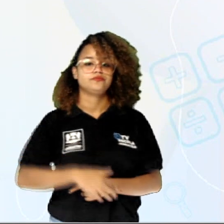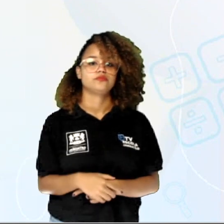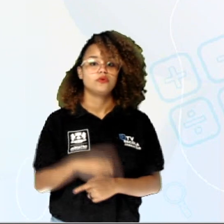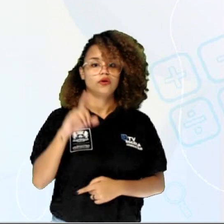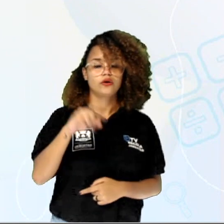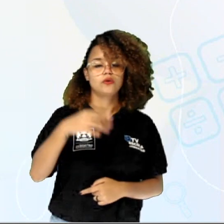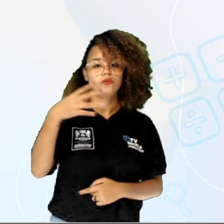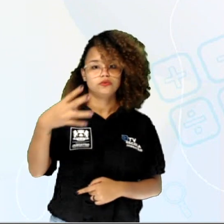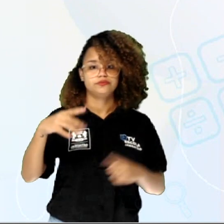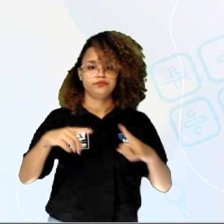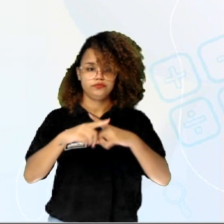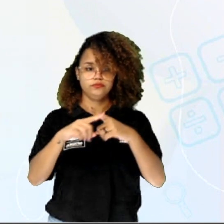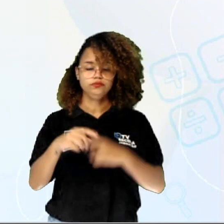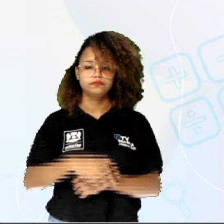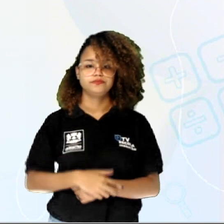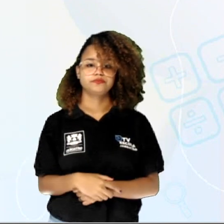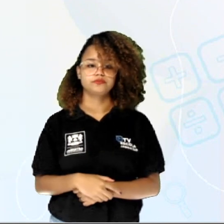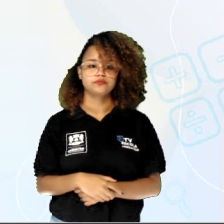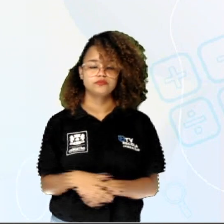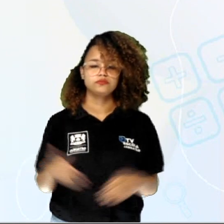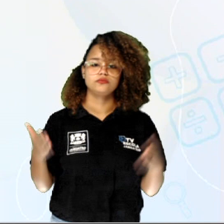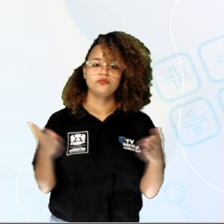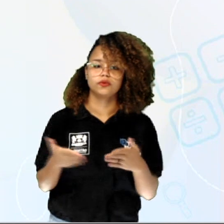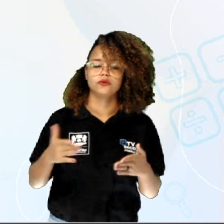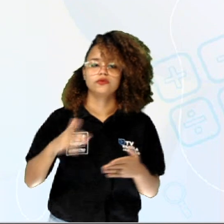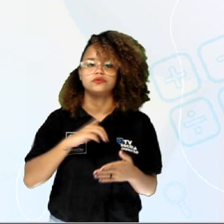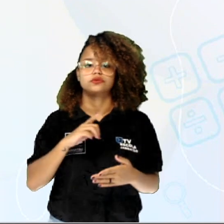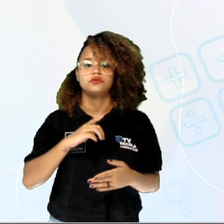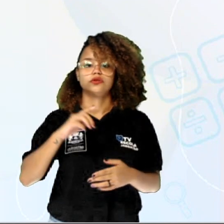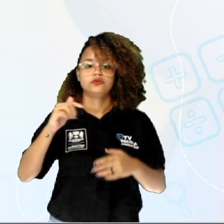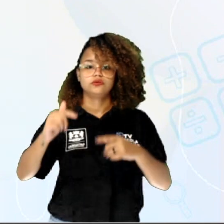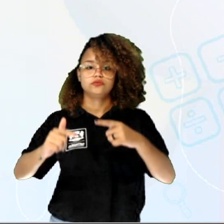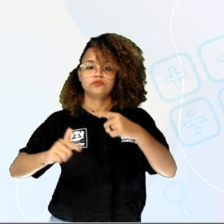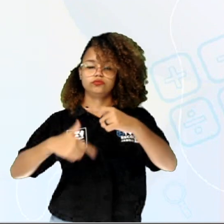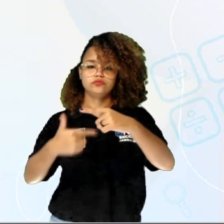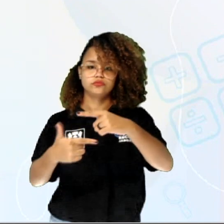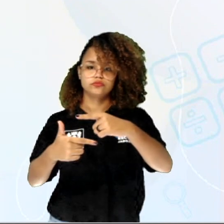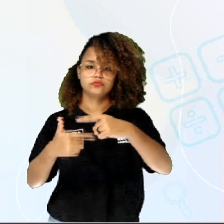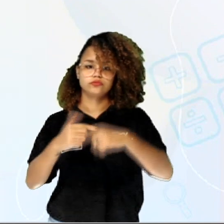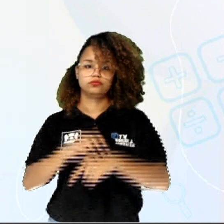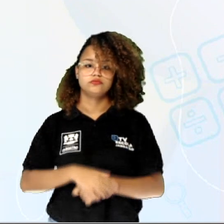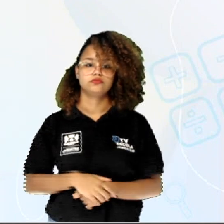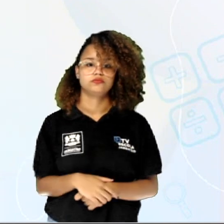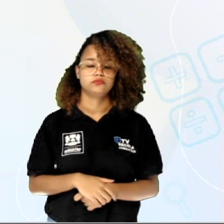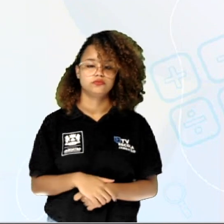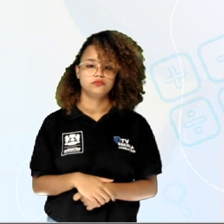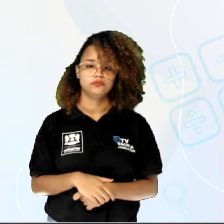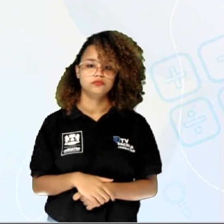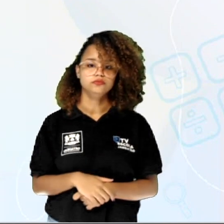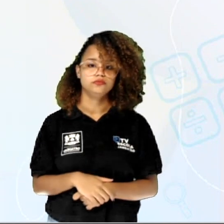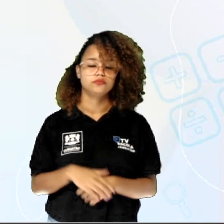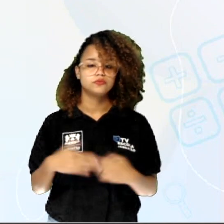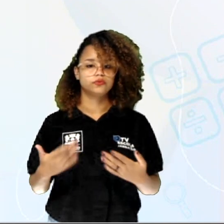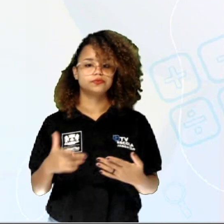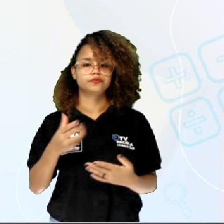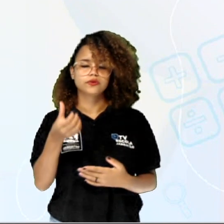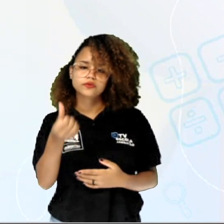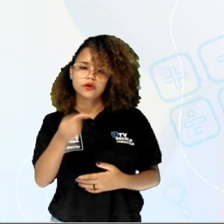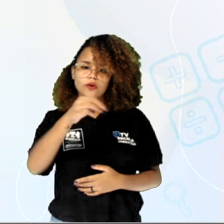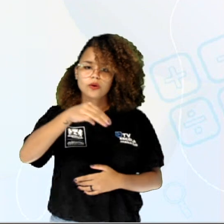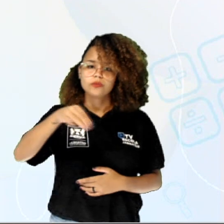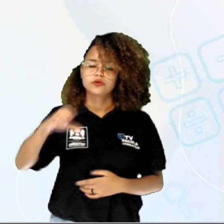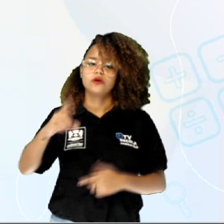2 é 6. E aí a gente agora faz aquela operação, né, de dividir pelo denominador e multiplicar o resultado pelo numerador.